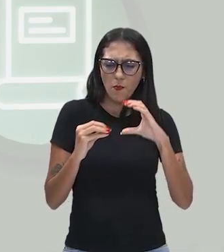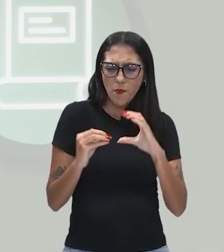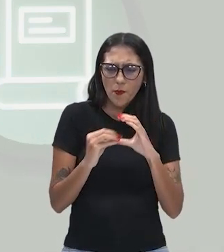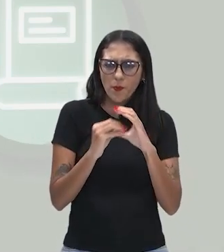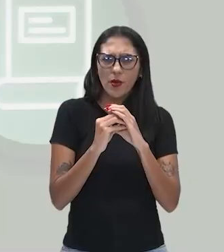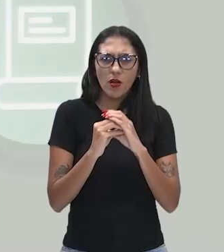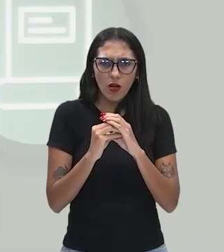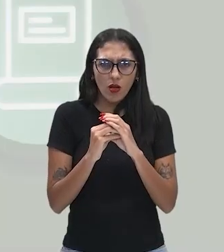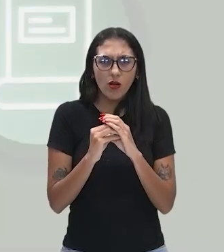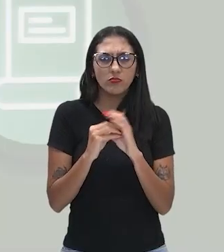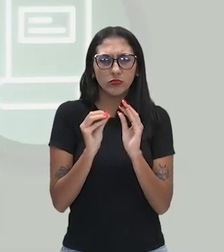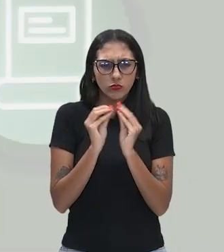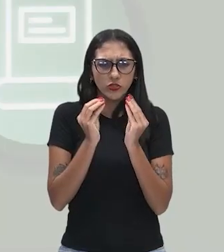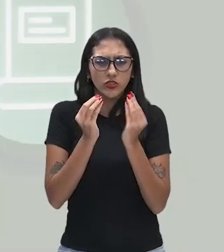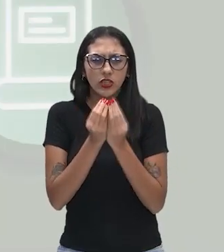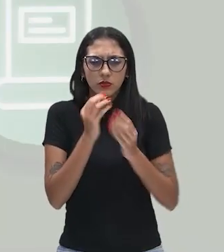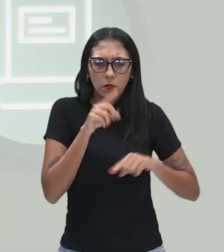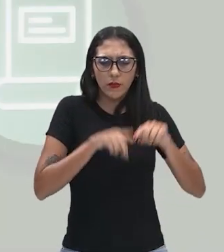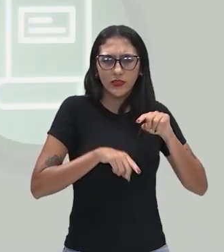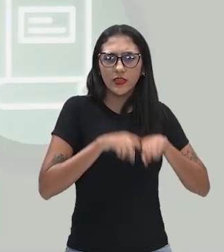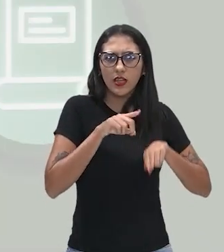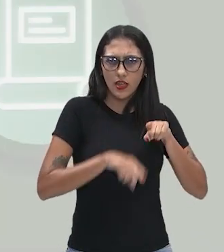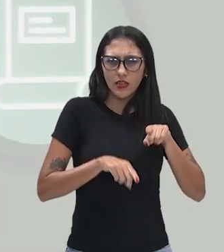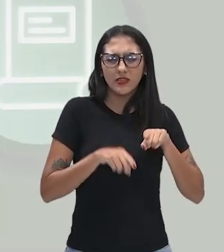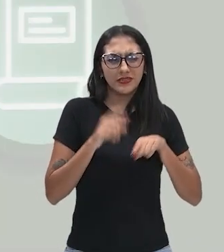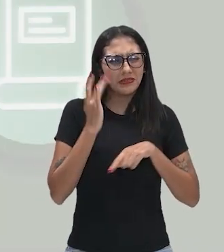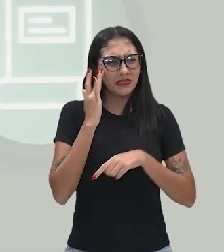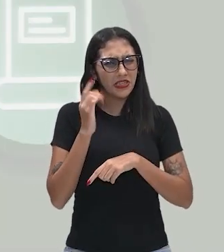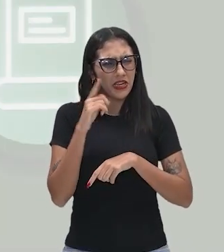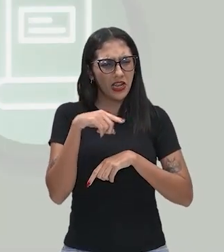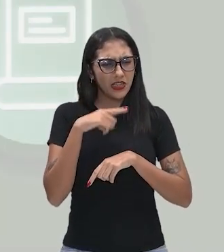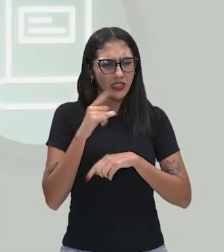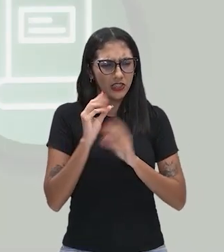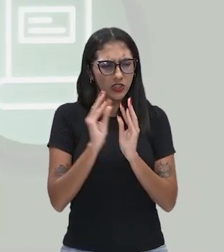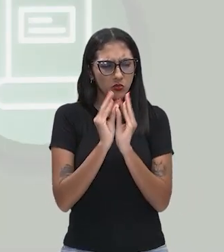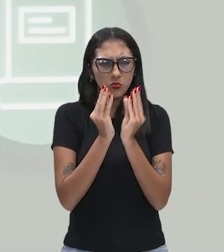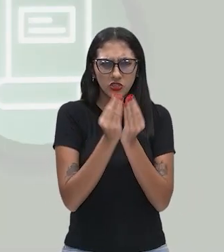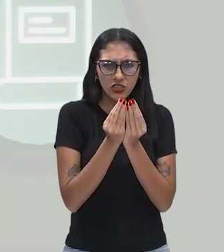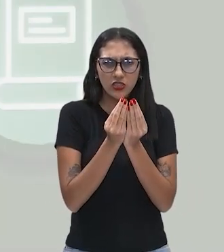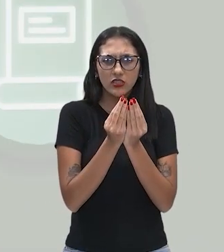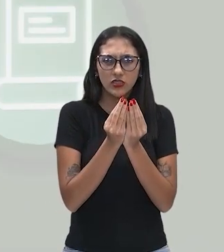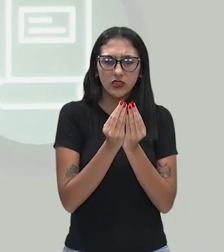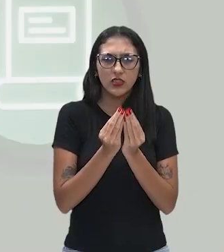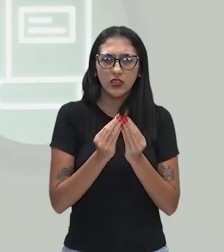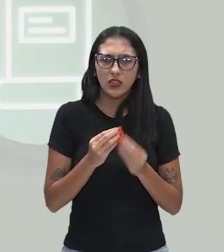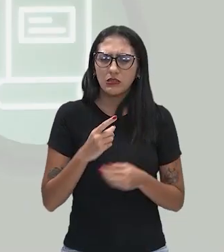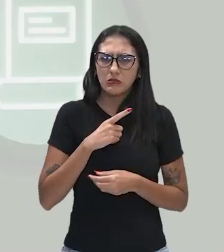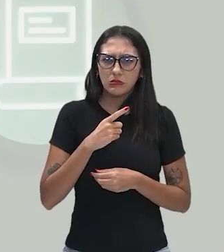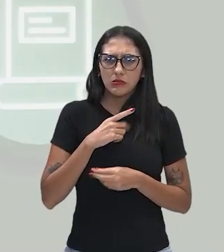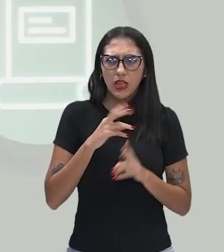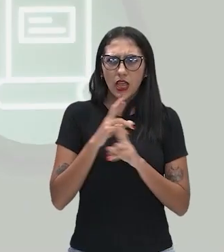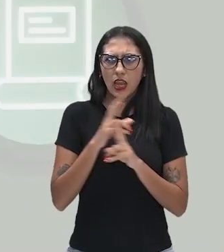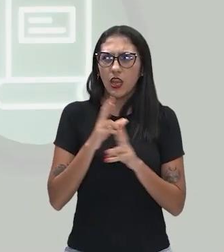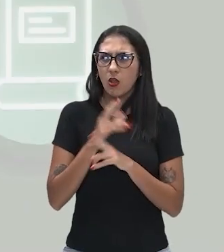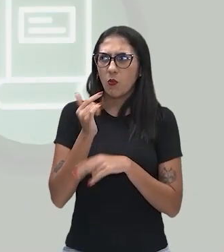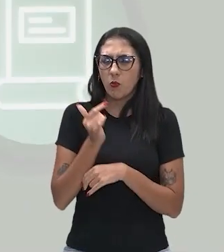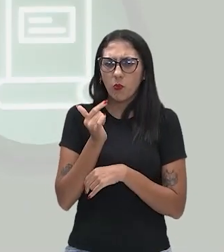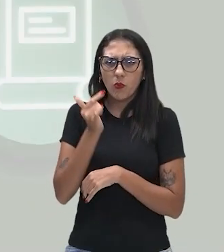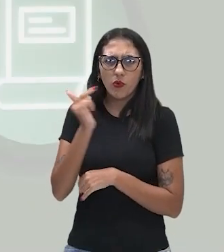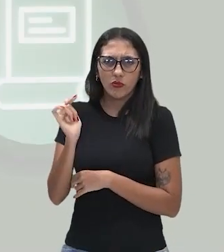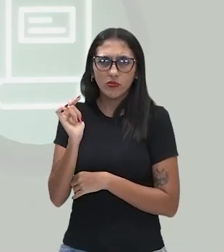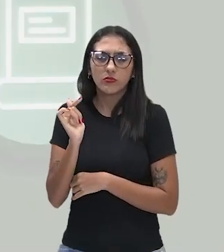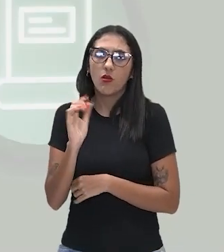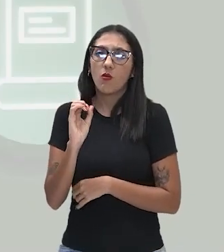a matéria, será que esses prótons e esses nêutrons são formados por outras partículas? Ou será